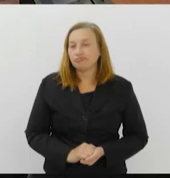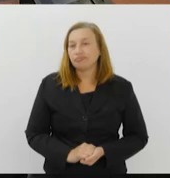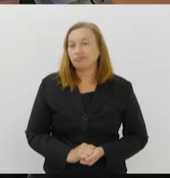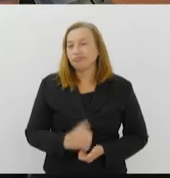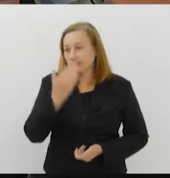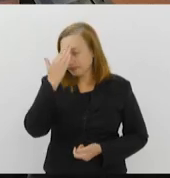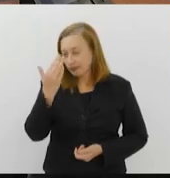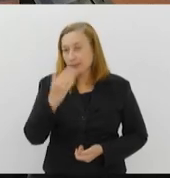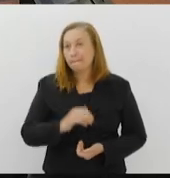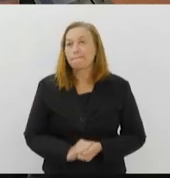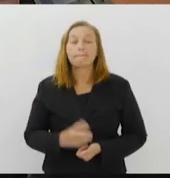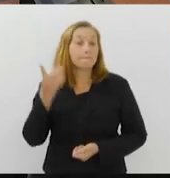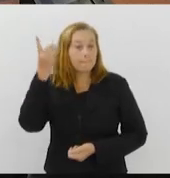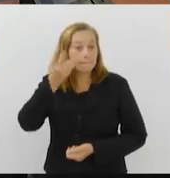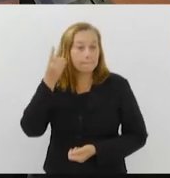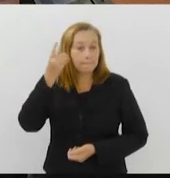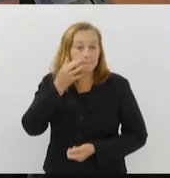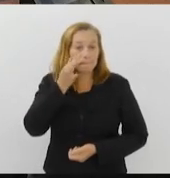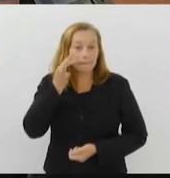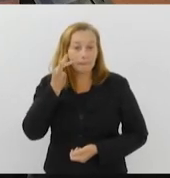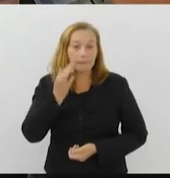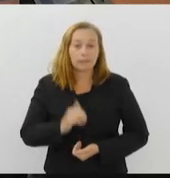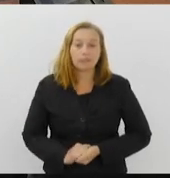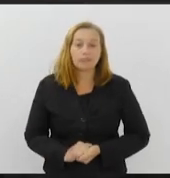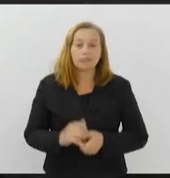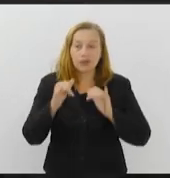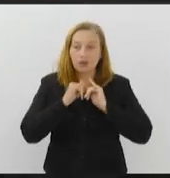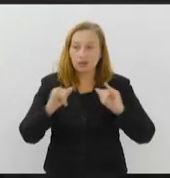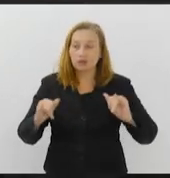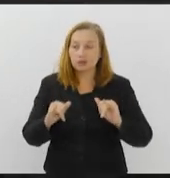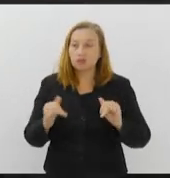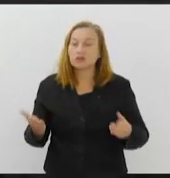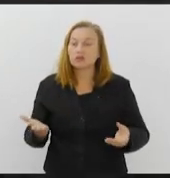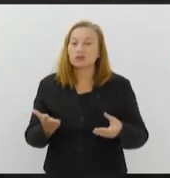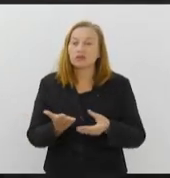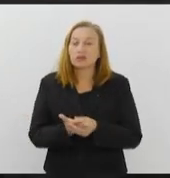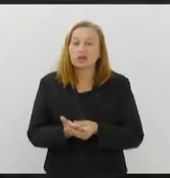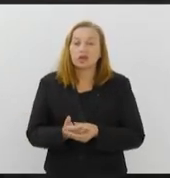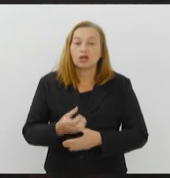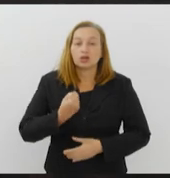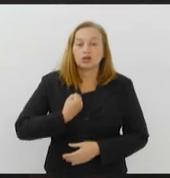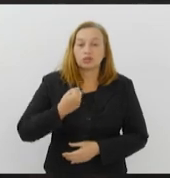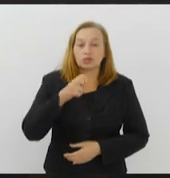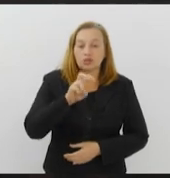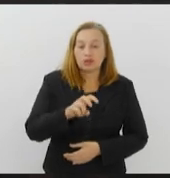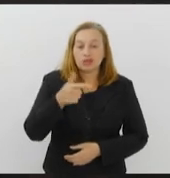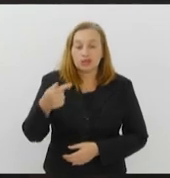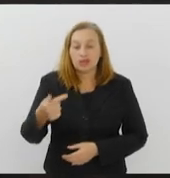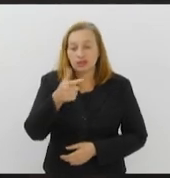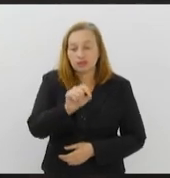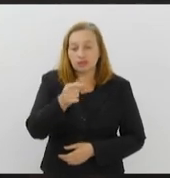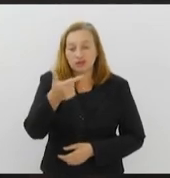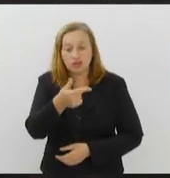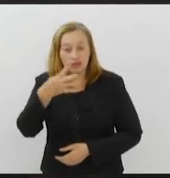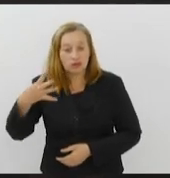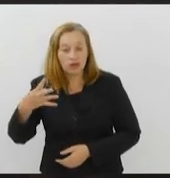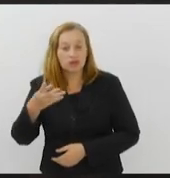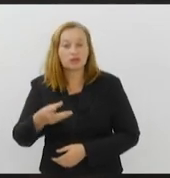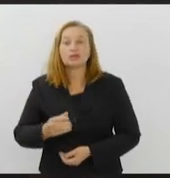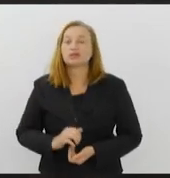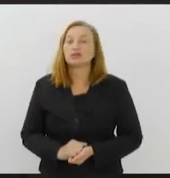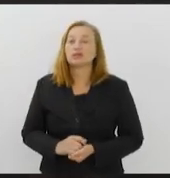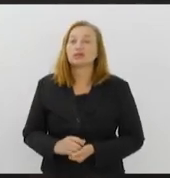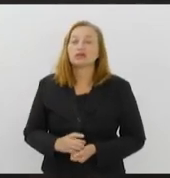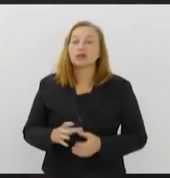Obrigado aí, nosso nobre deputado Serafim. Anuncio requerimento número 57/2024, de autoria